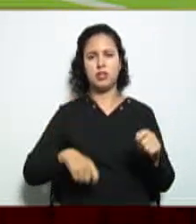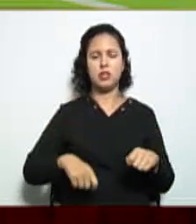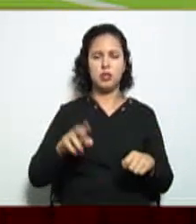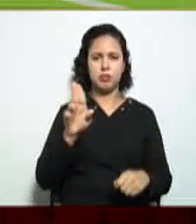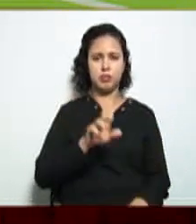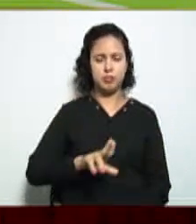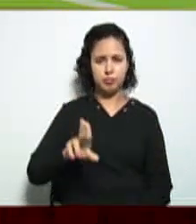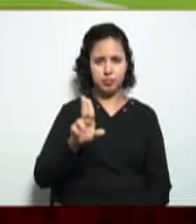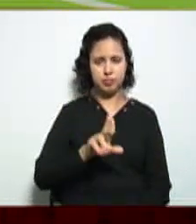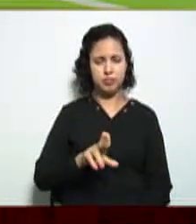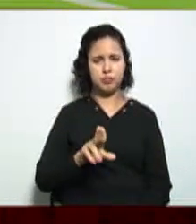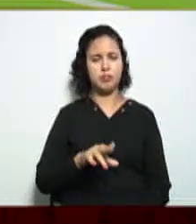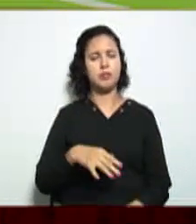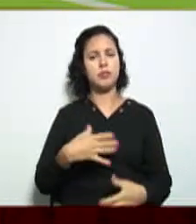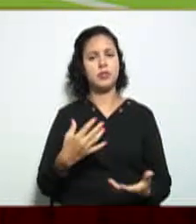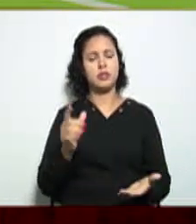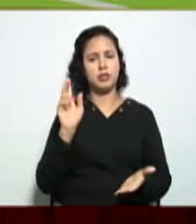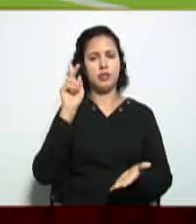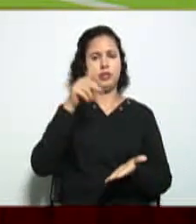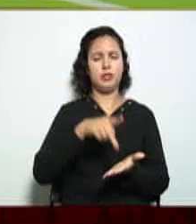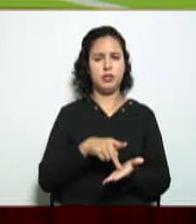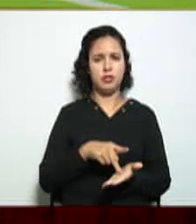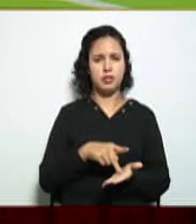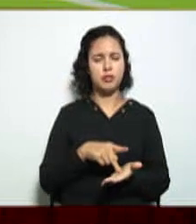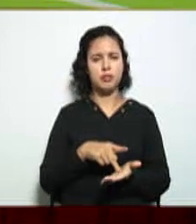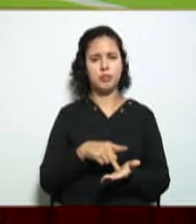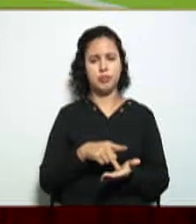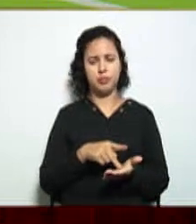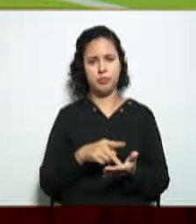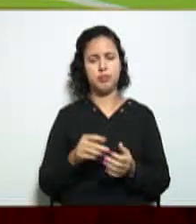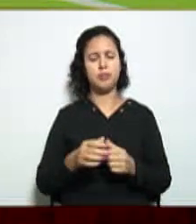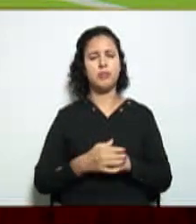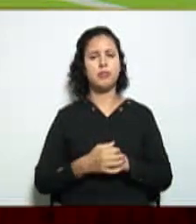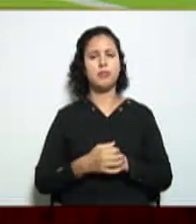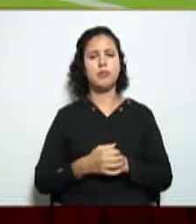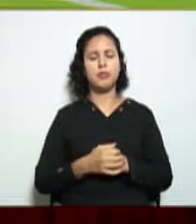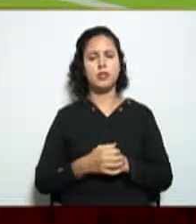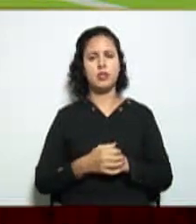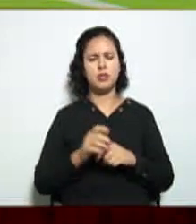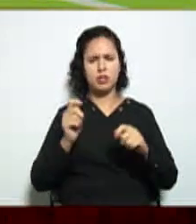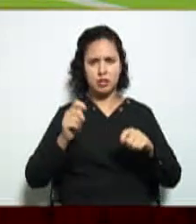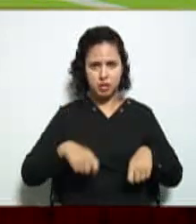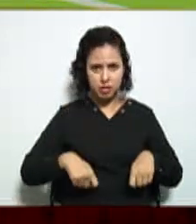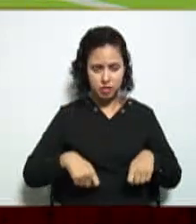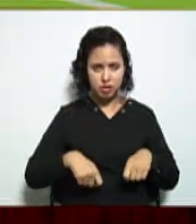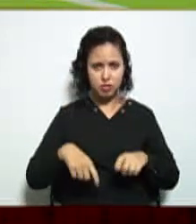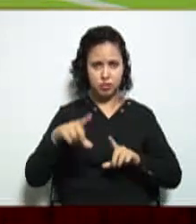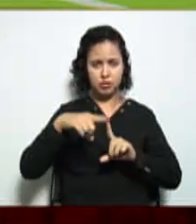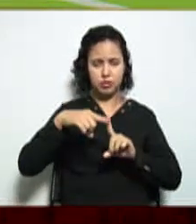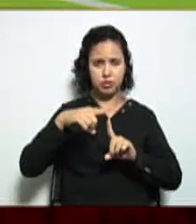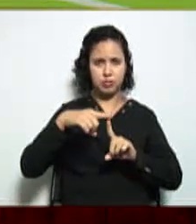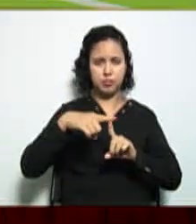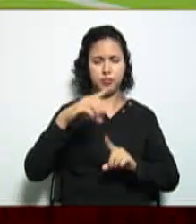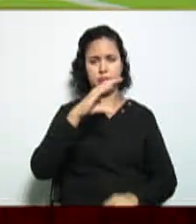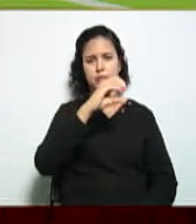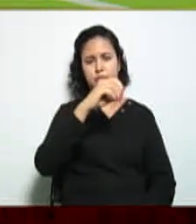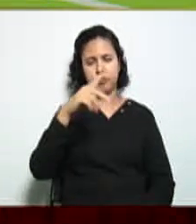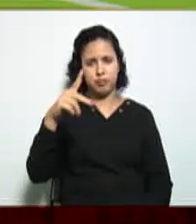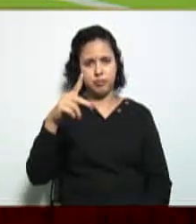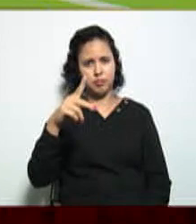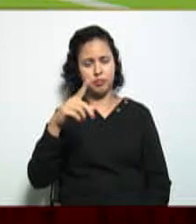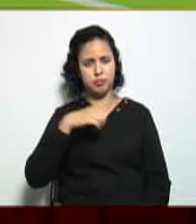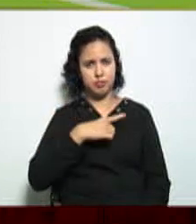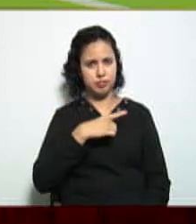é aplicável. Então é o quê? Verificável. Foi possível verificar isso. É possível verificar quais os tipos de cooperativa que nós temos em